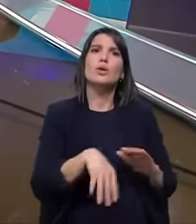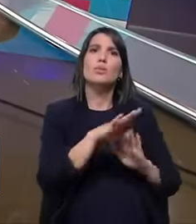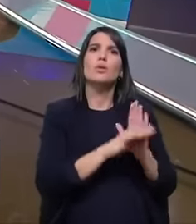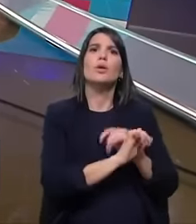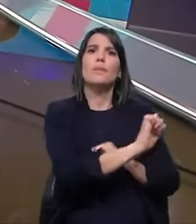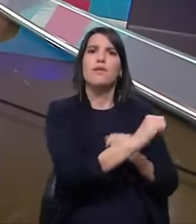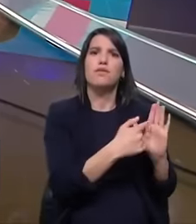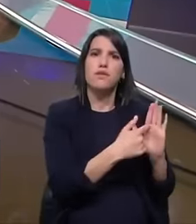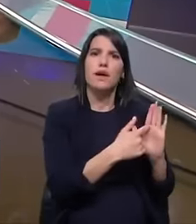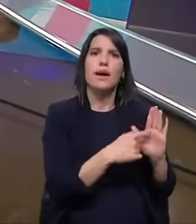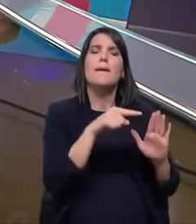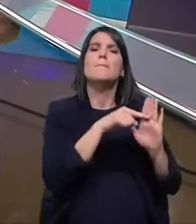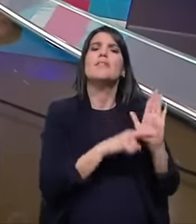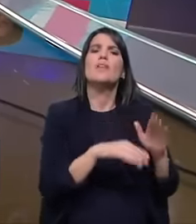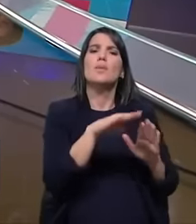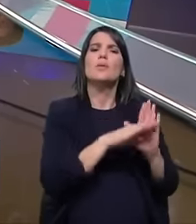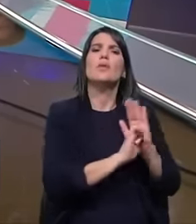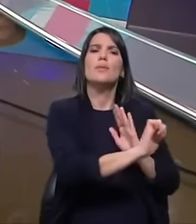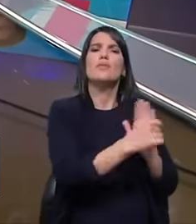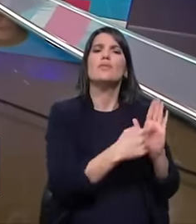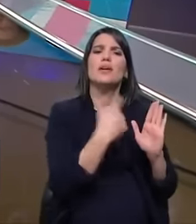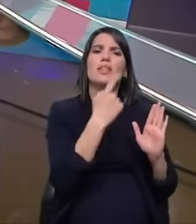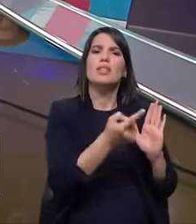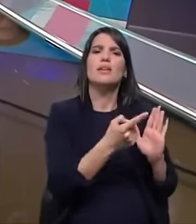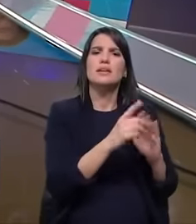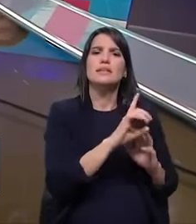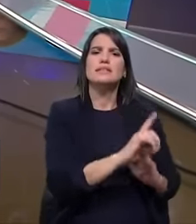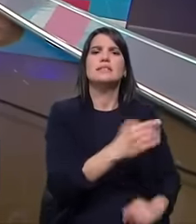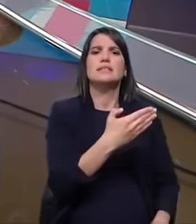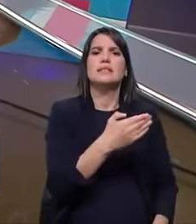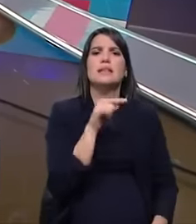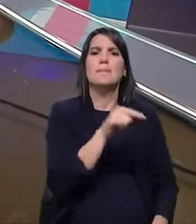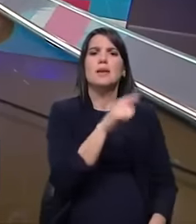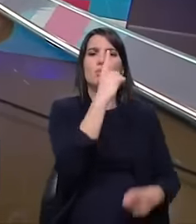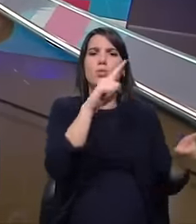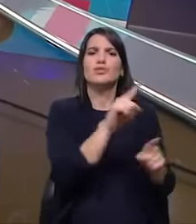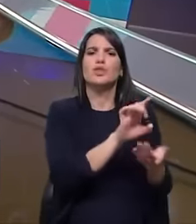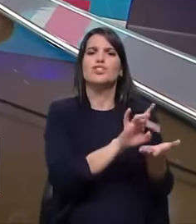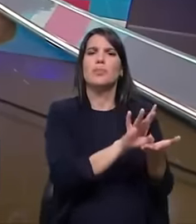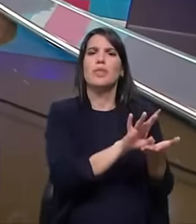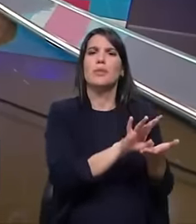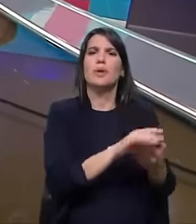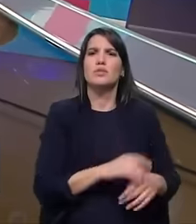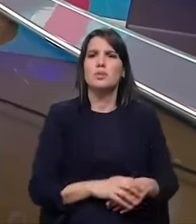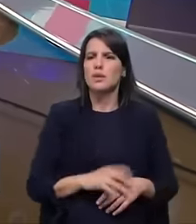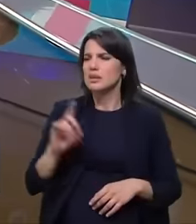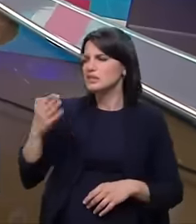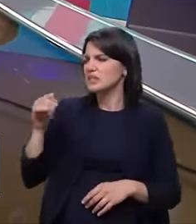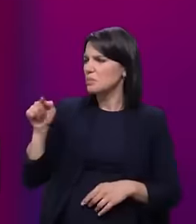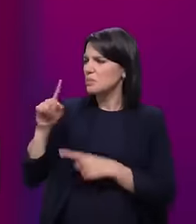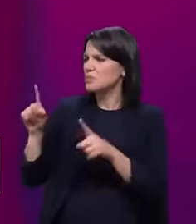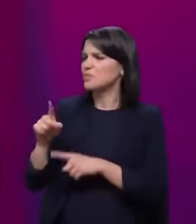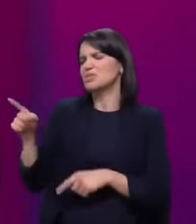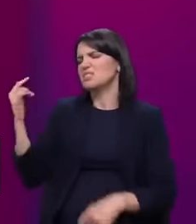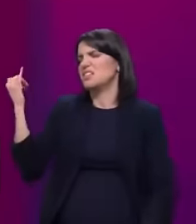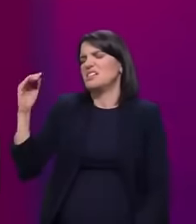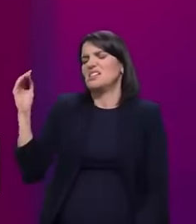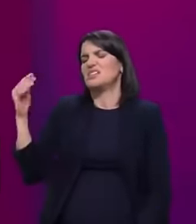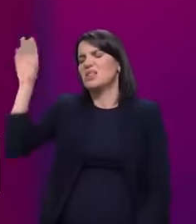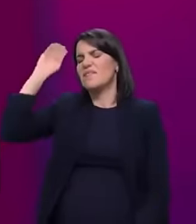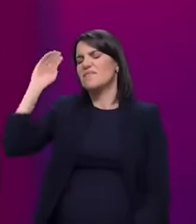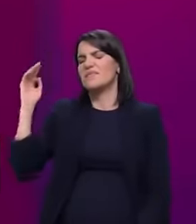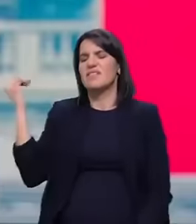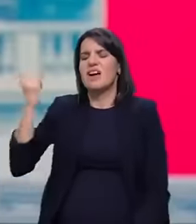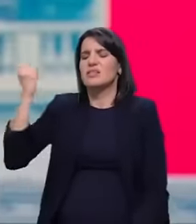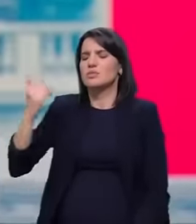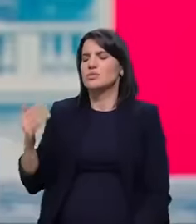programa e as medidas do seu programa implicam o despedimento de 67 mil professores. 67 está... mil professores? Sim, sim. Isso é falso, já que está tão preocupado com a educação. Mas eu faço as